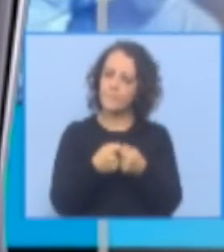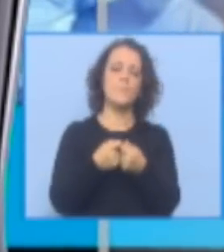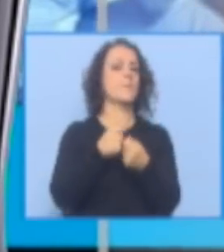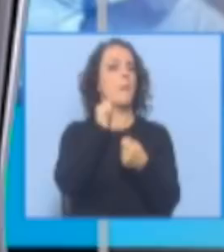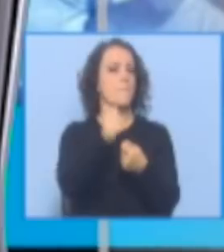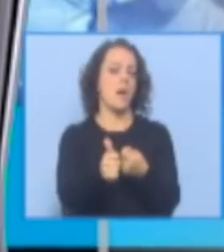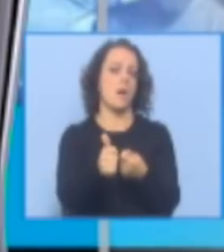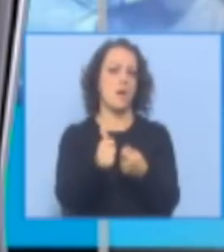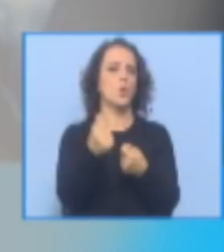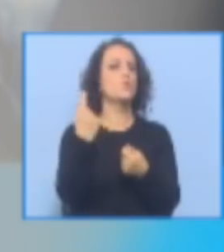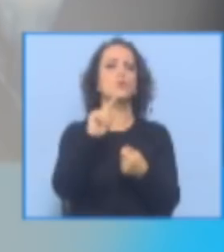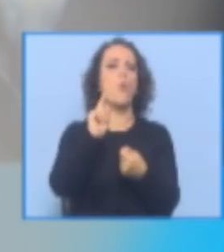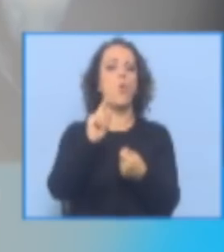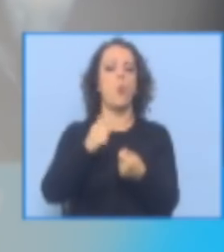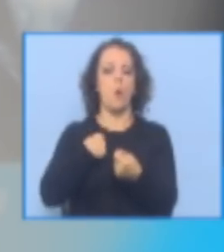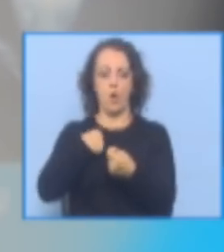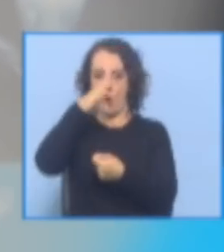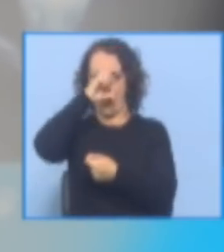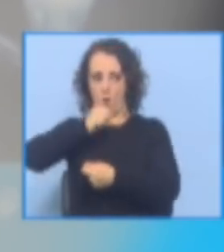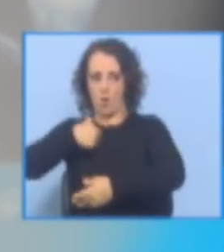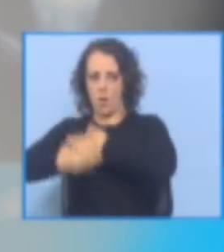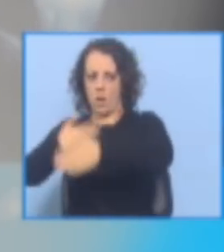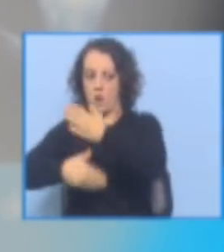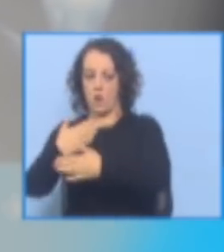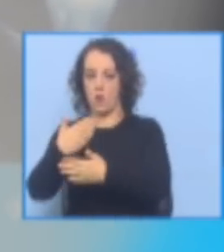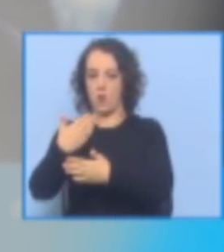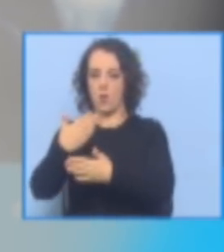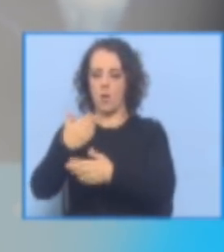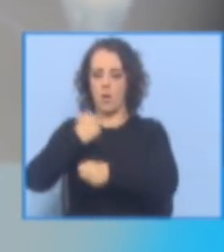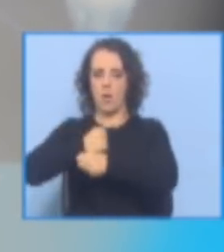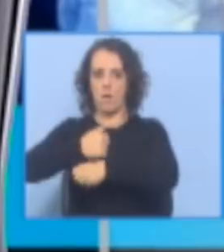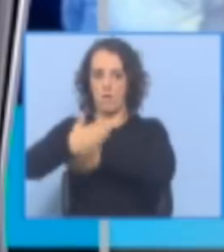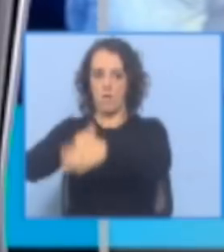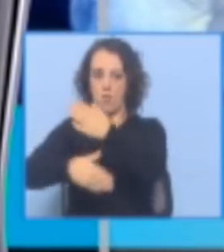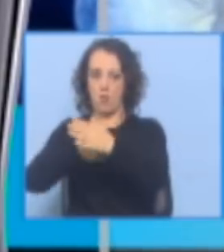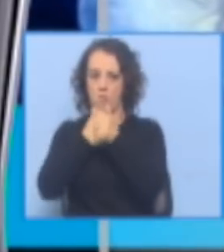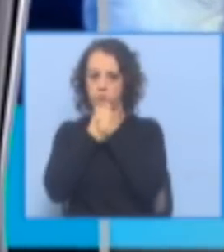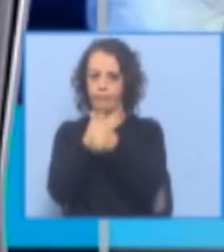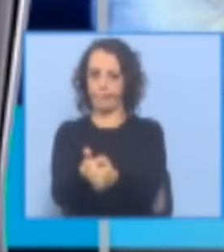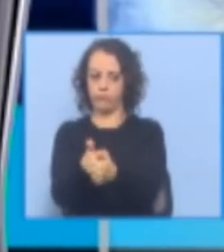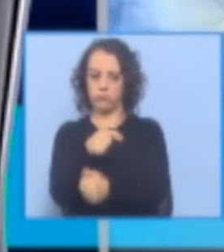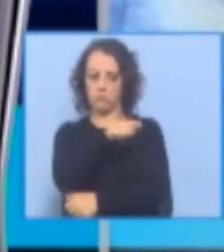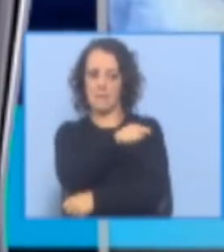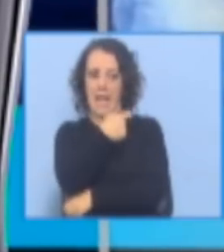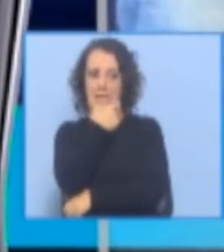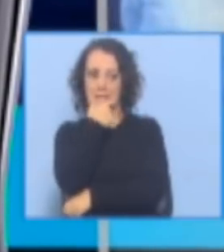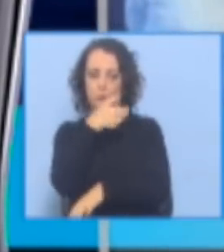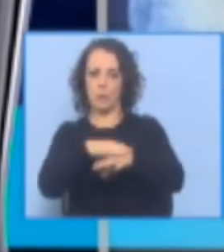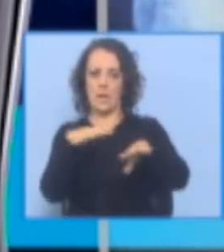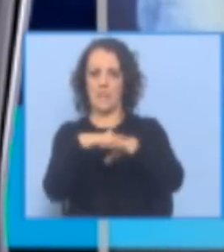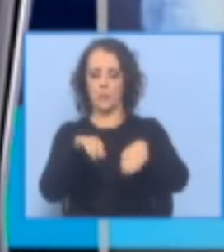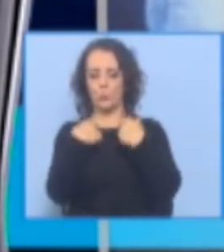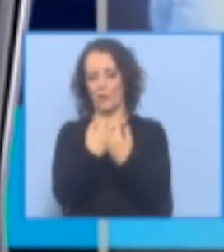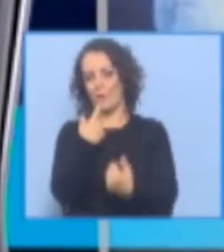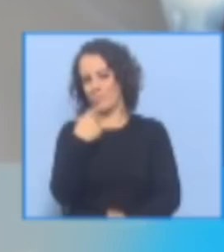não governar, nem atuar, nem legislar só para as redes sociais. A